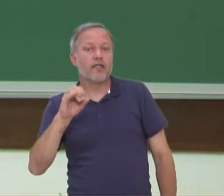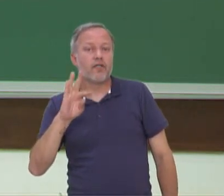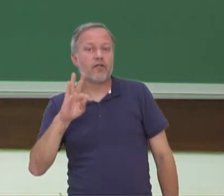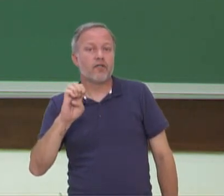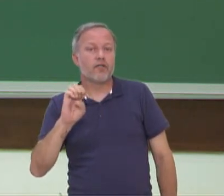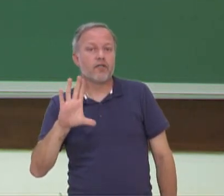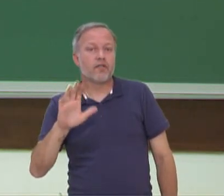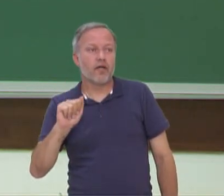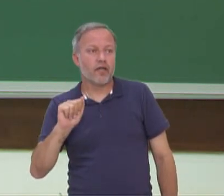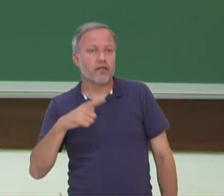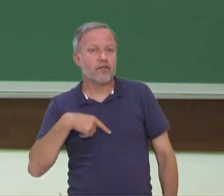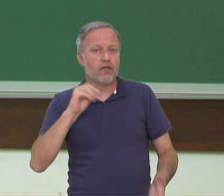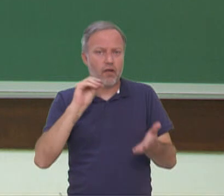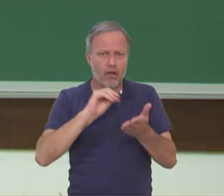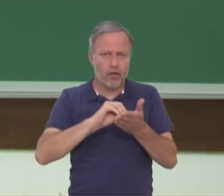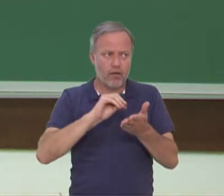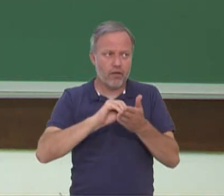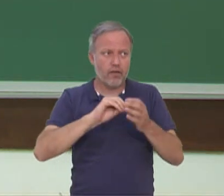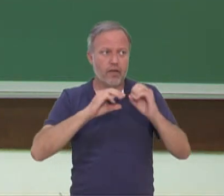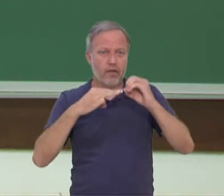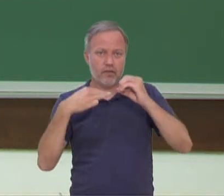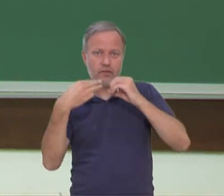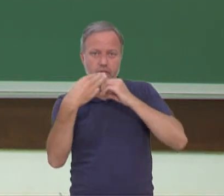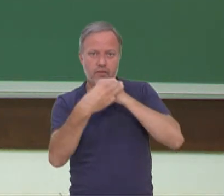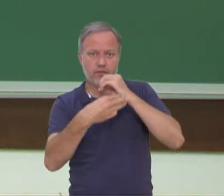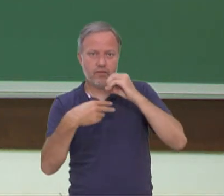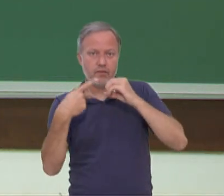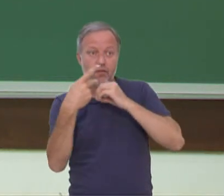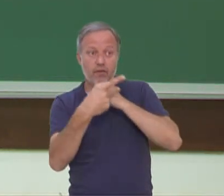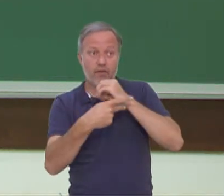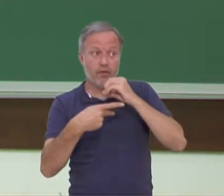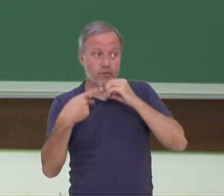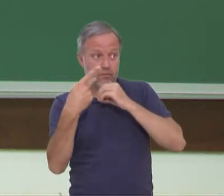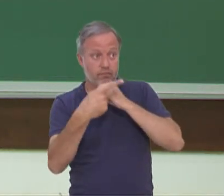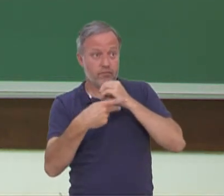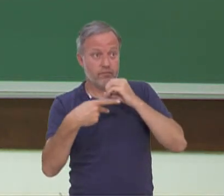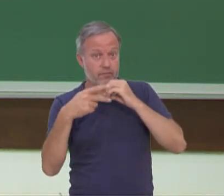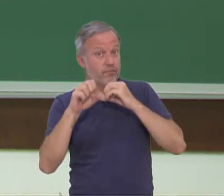A ausência de envoltório nuclear, a ausência de carioteca, é uma característica